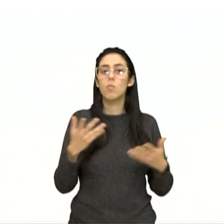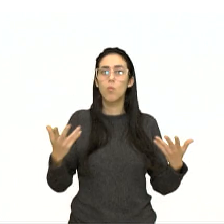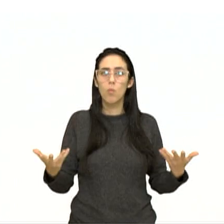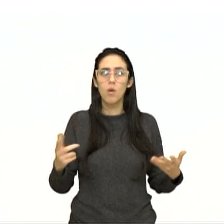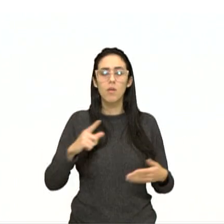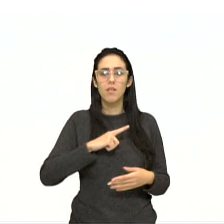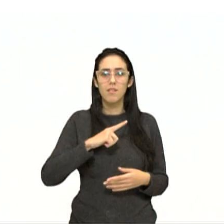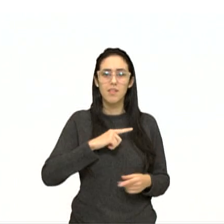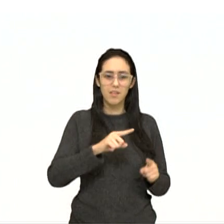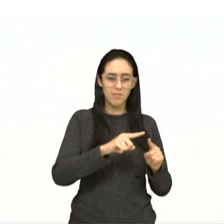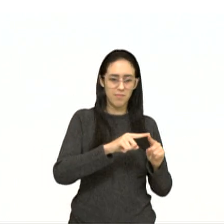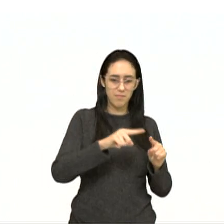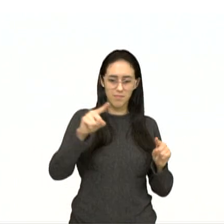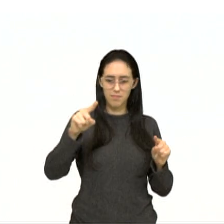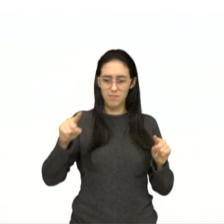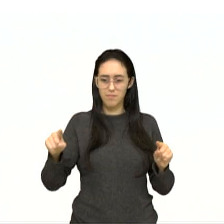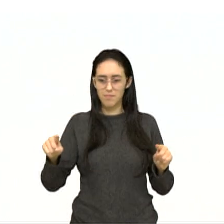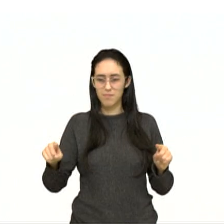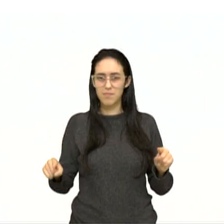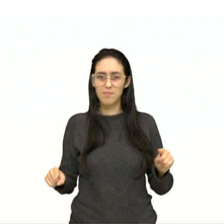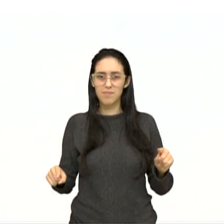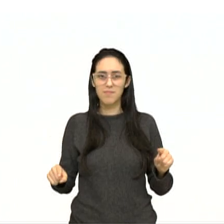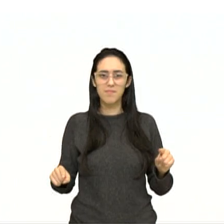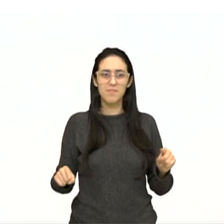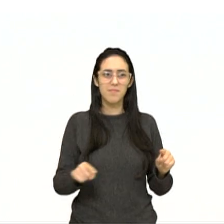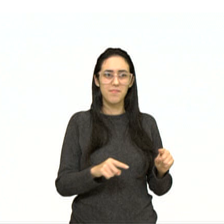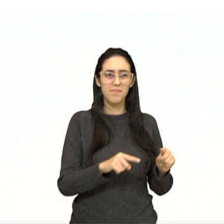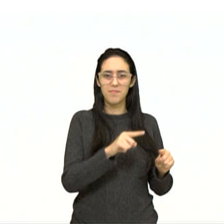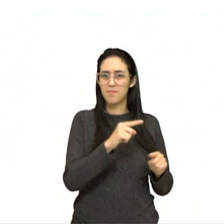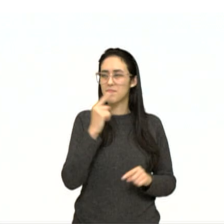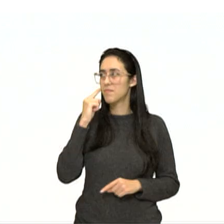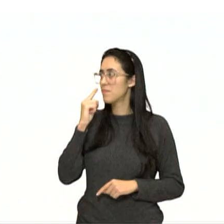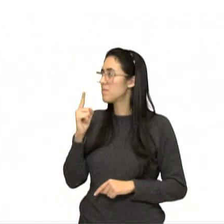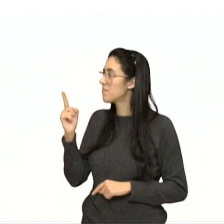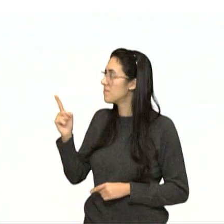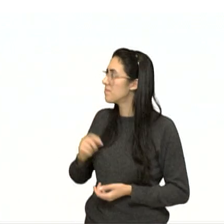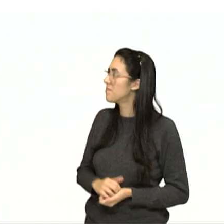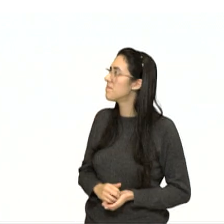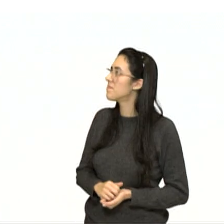medidas x² mais 2x, x² mais